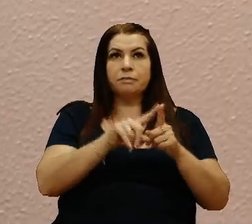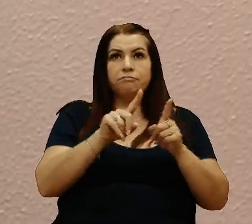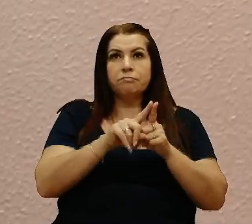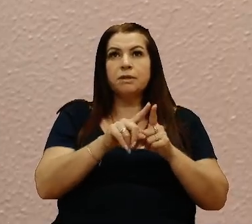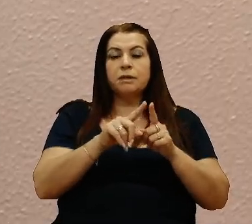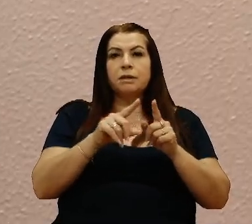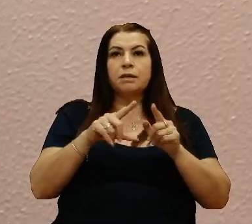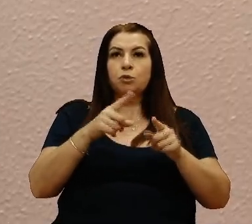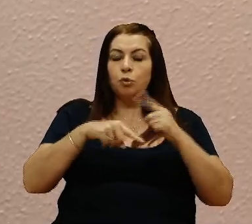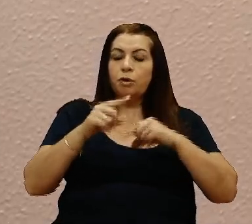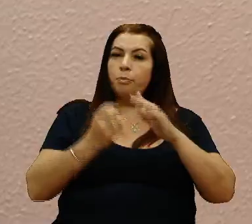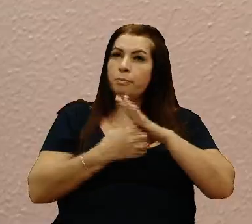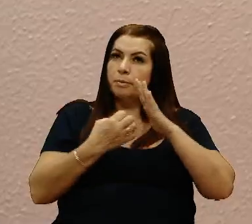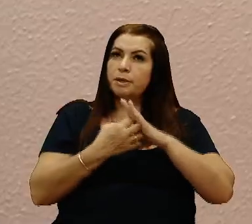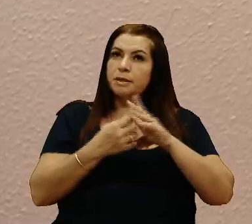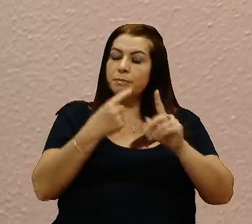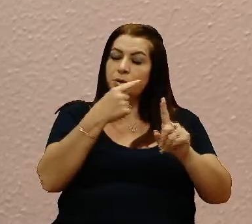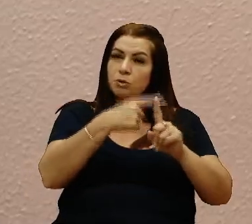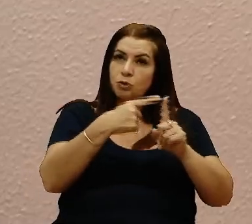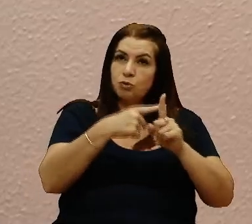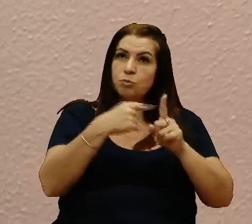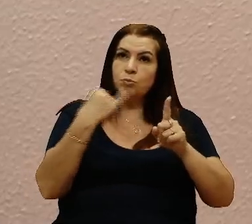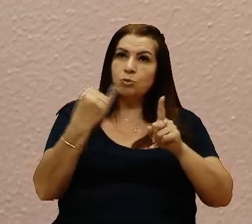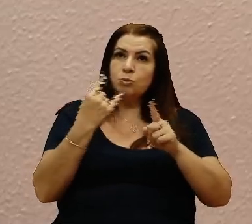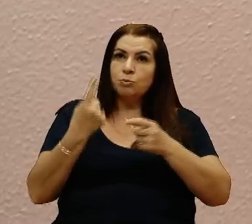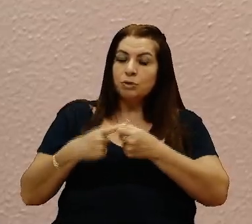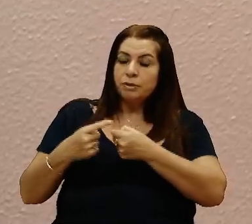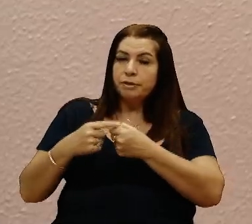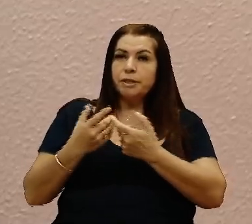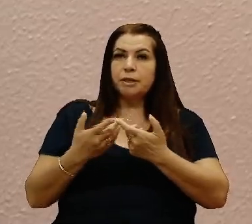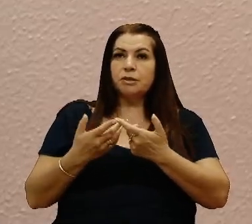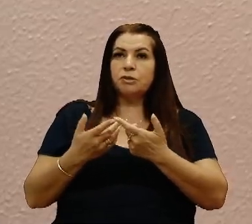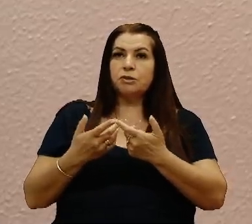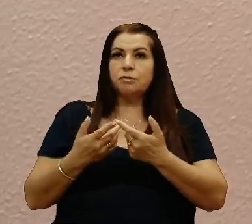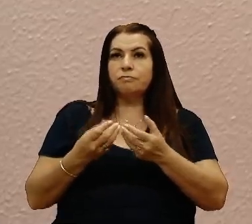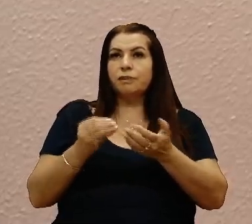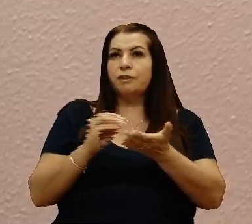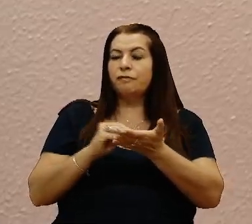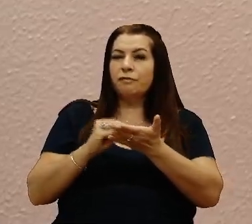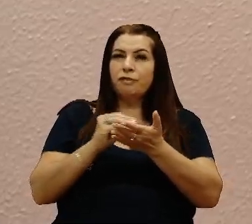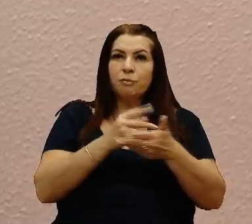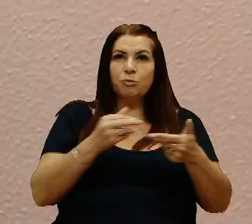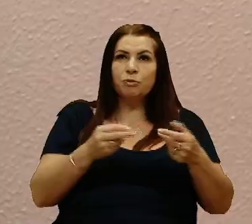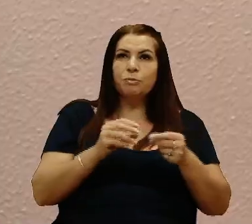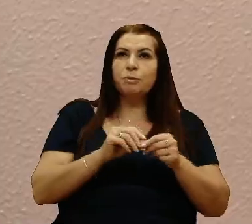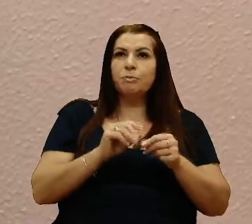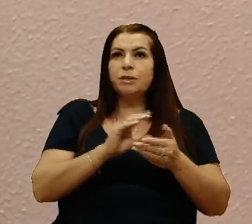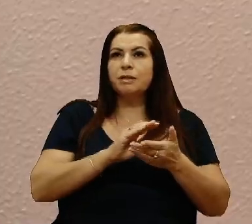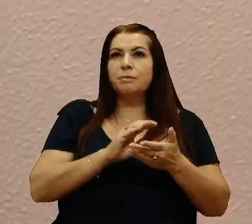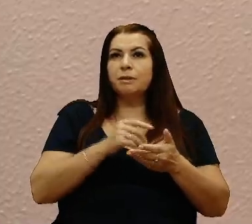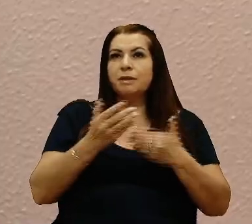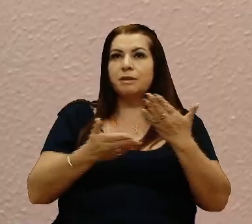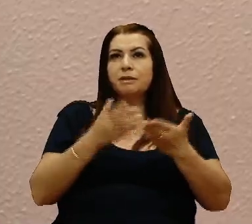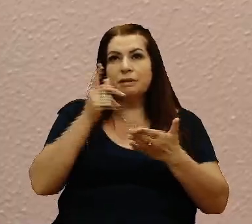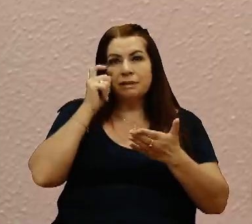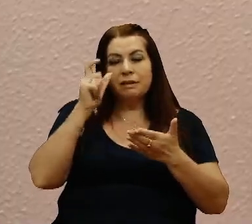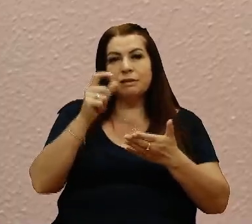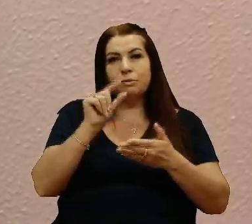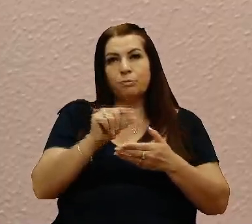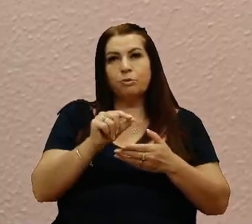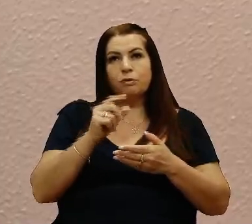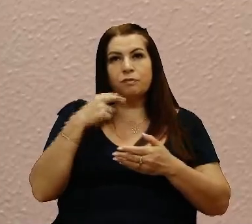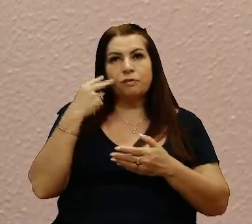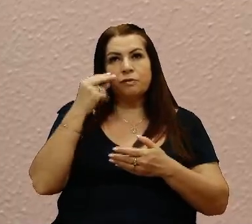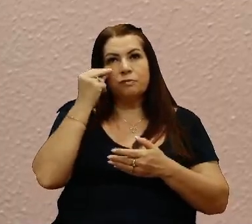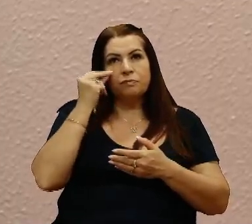é extremamente positiva, importante para a nossa cidade, né, precária, para poder repassar e servir aos interesses de poucos. Senhor, a parte, vereador Libardi. A senhora